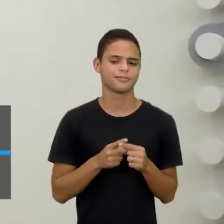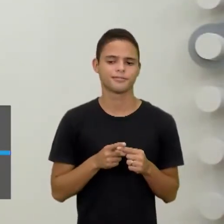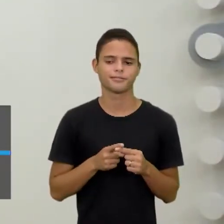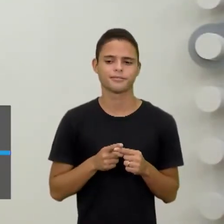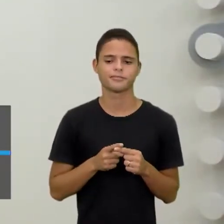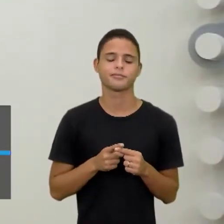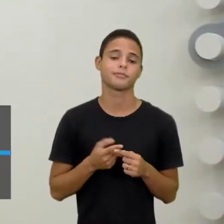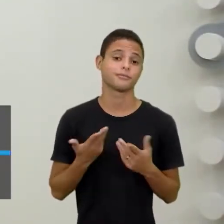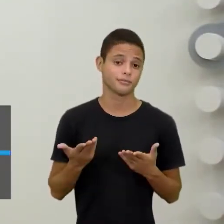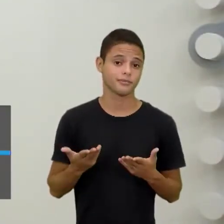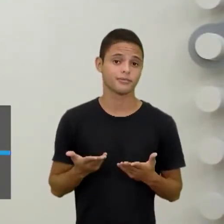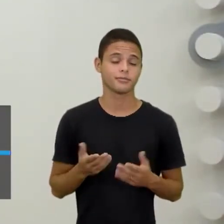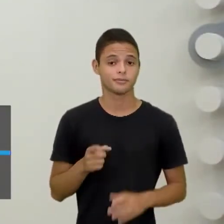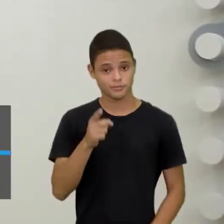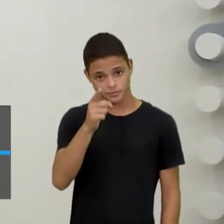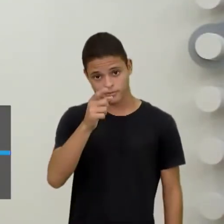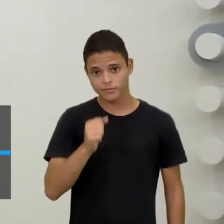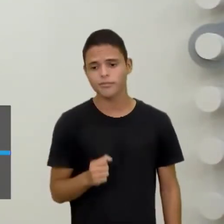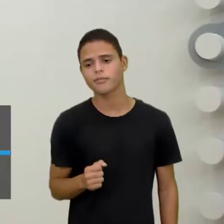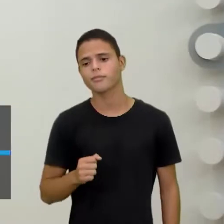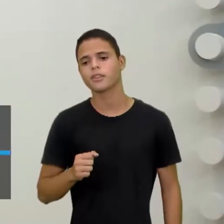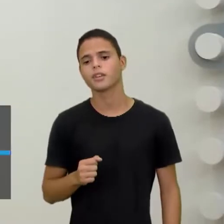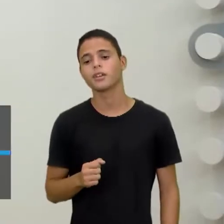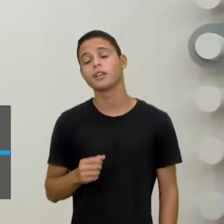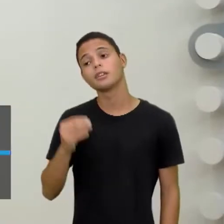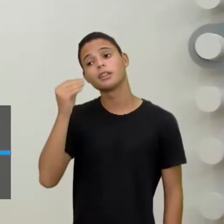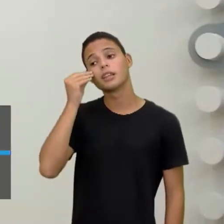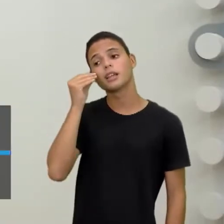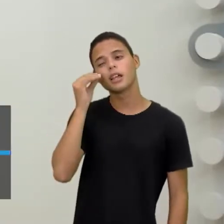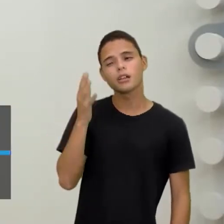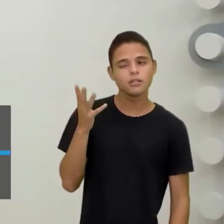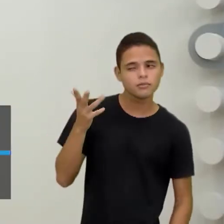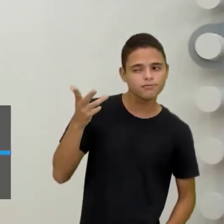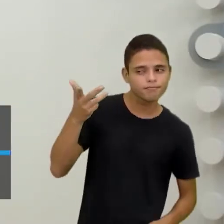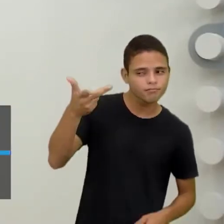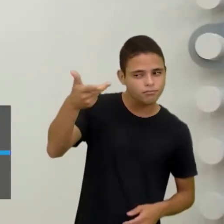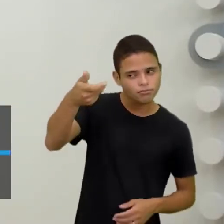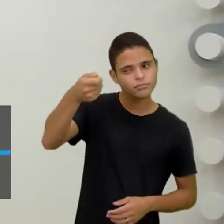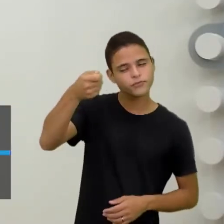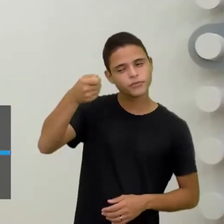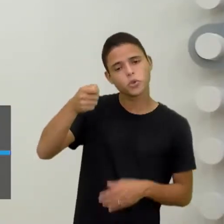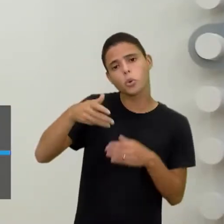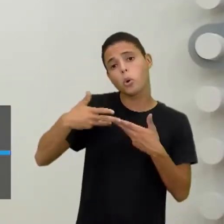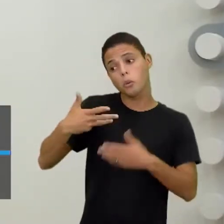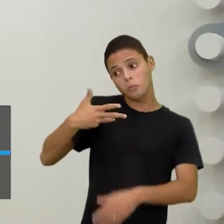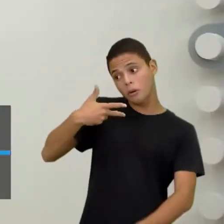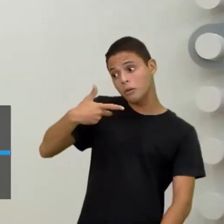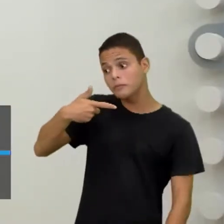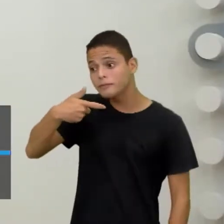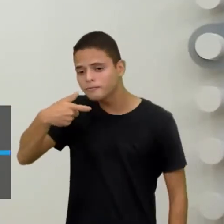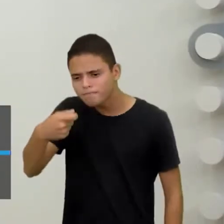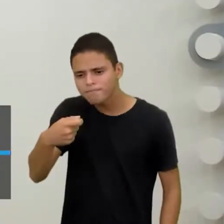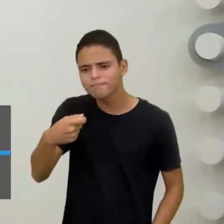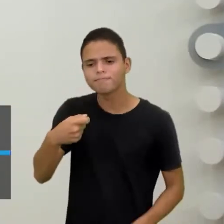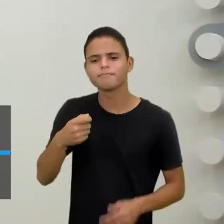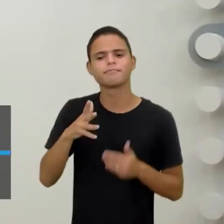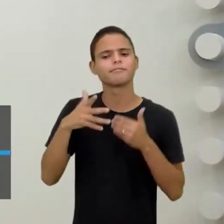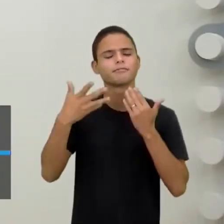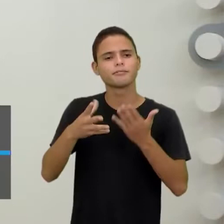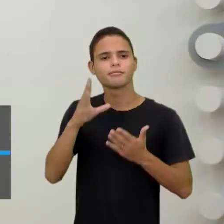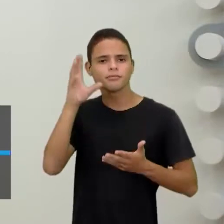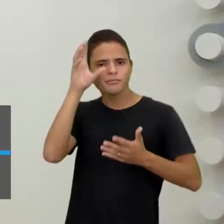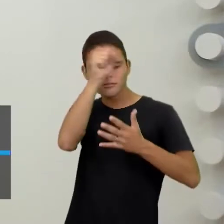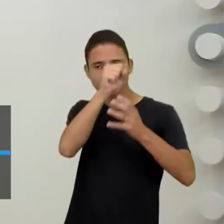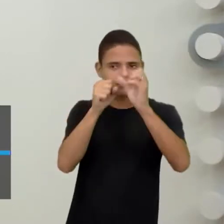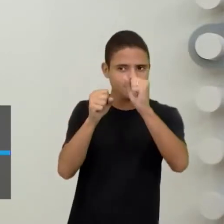Porque você... o que é argumentação? É você convencer as pessoas, ou ser convencido, ou aprender a debater com as